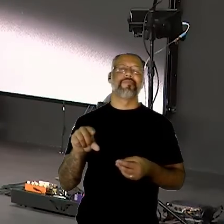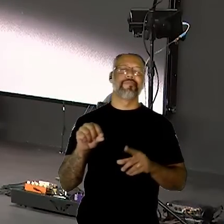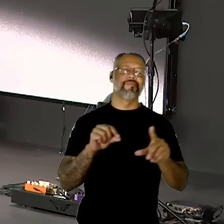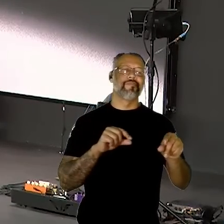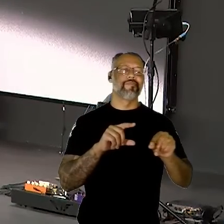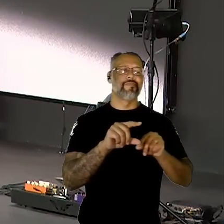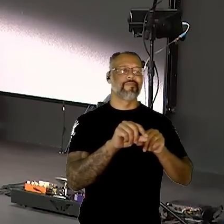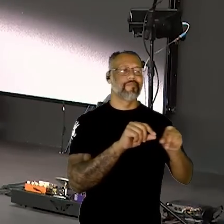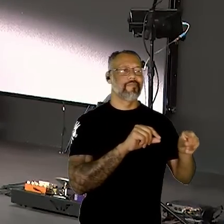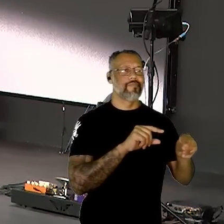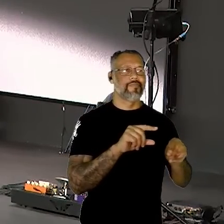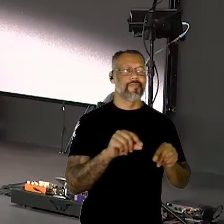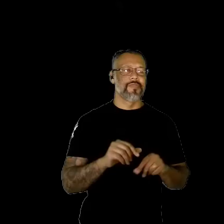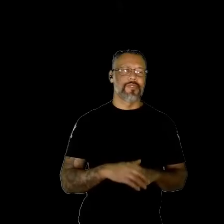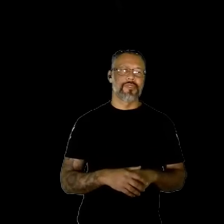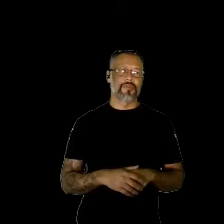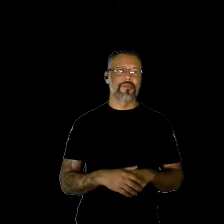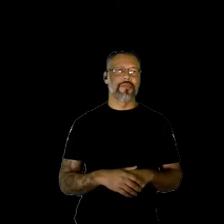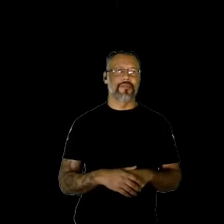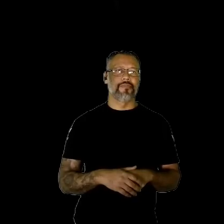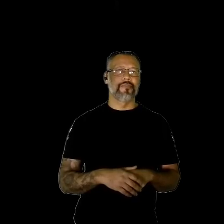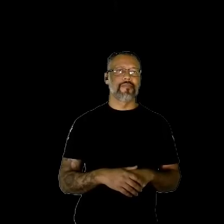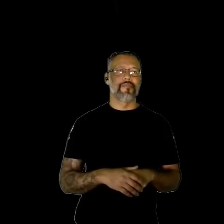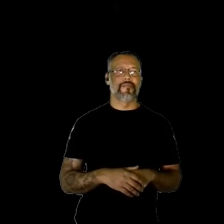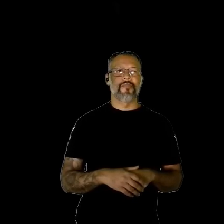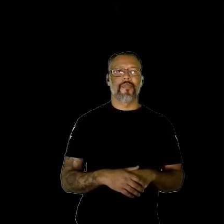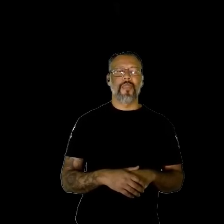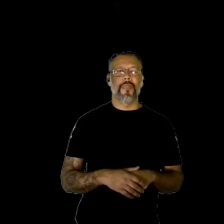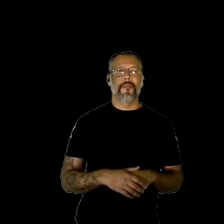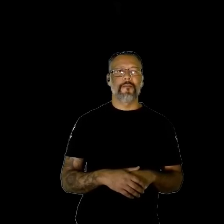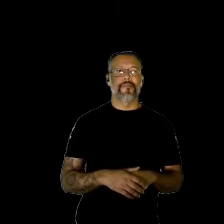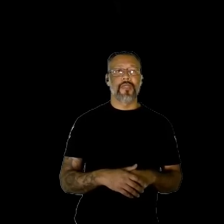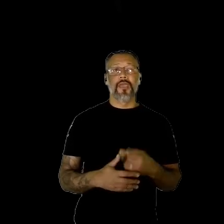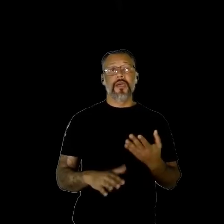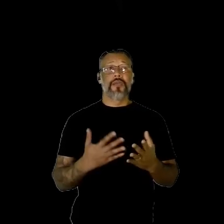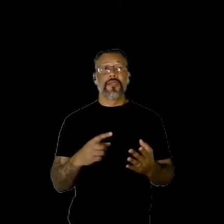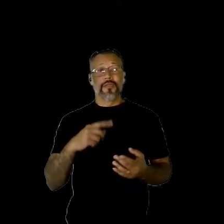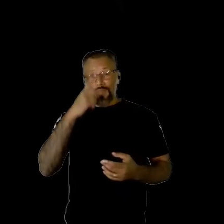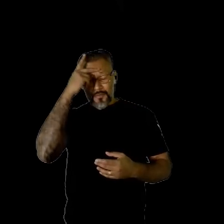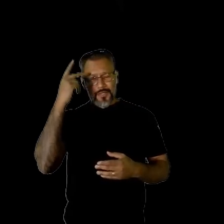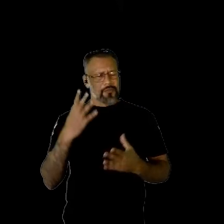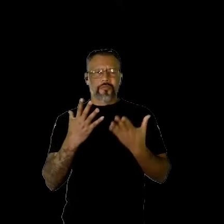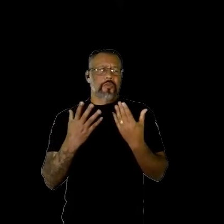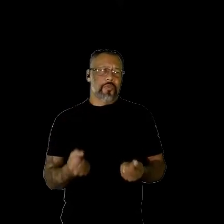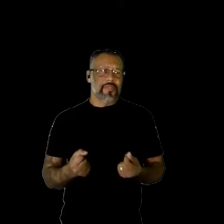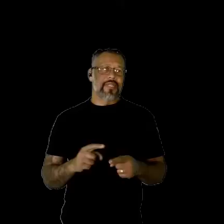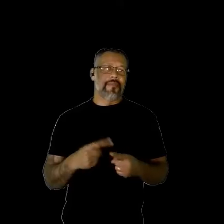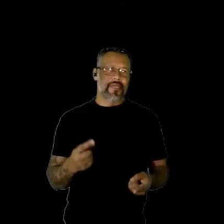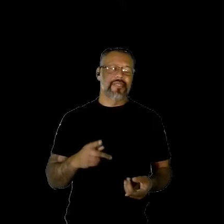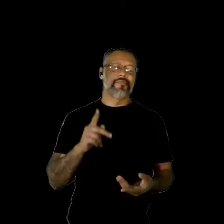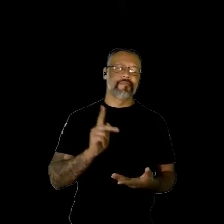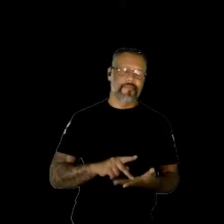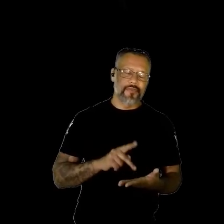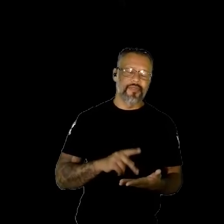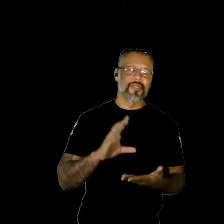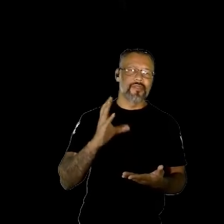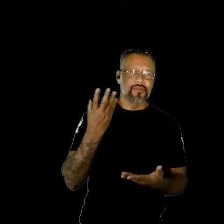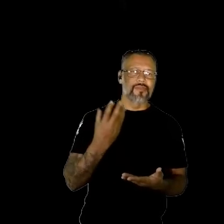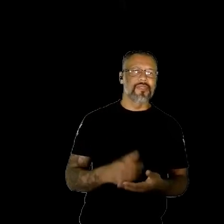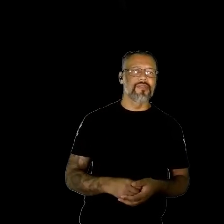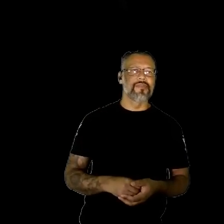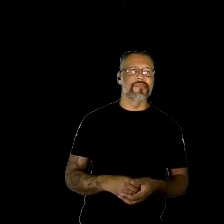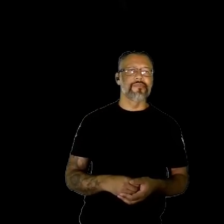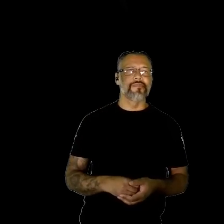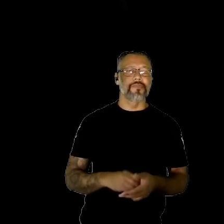gente escolhe alguns nunca vão assumir isso mas é a verdade e eu acredito que o que Paulo